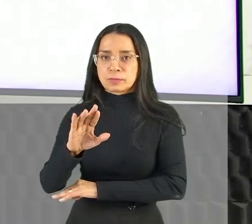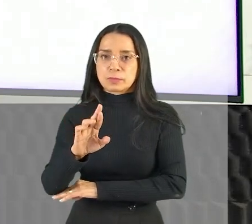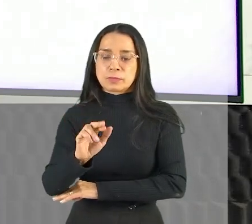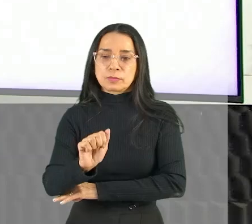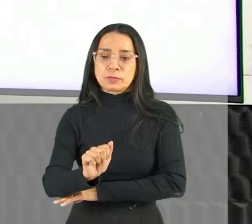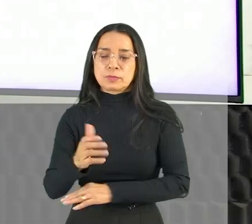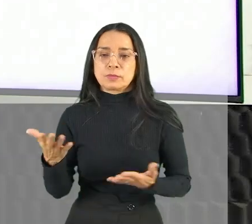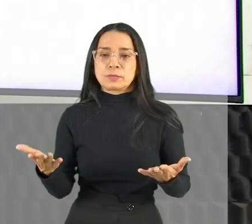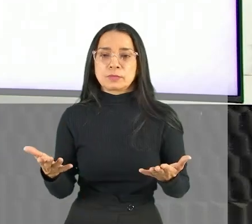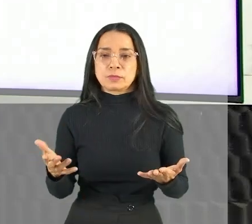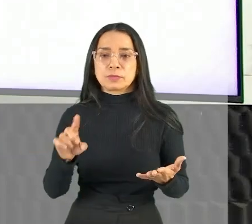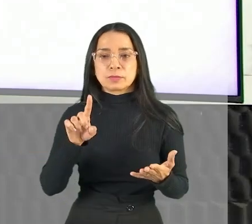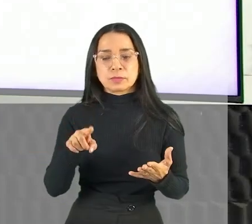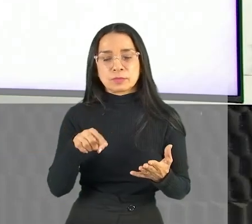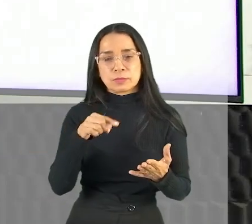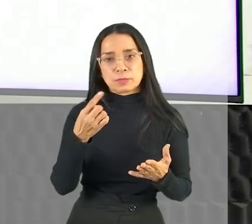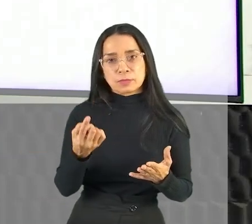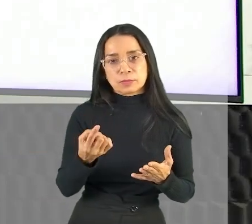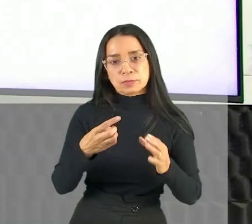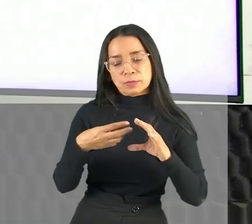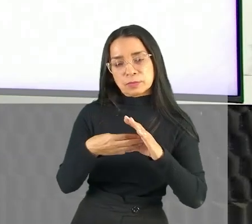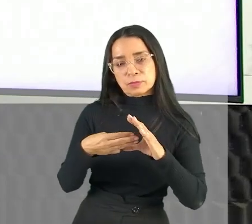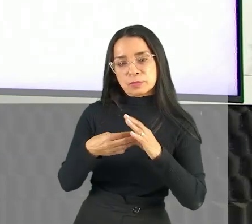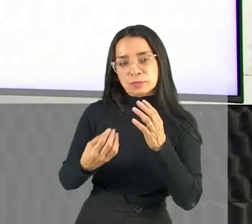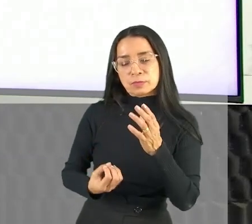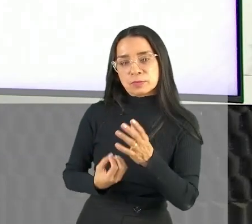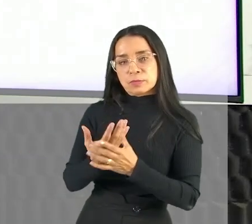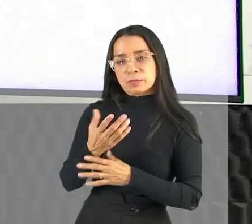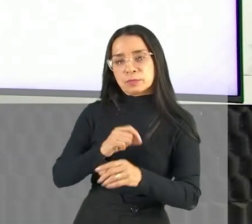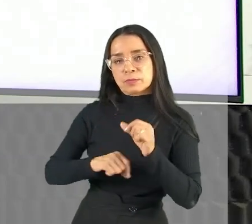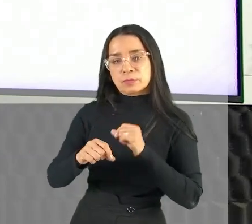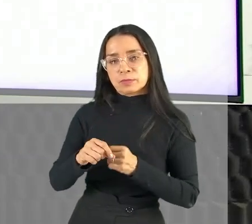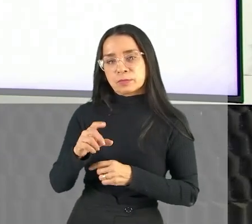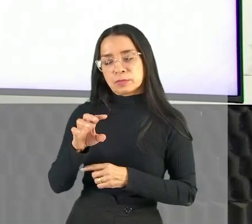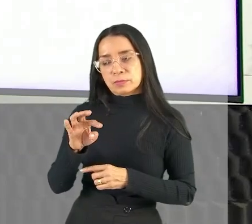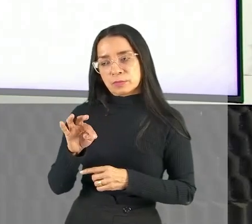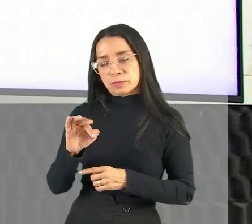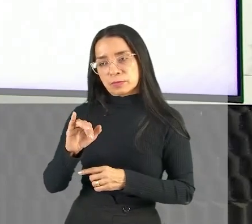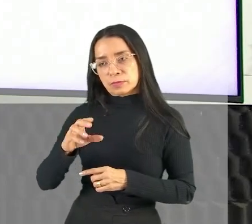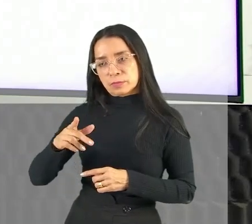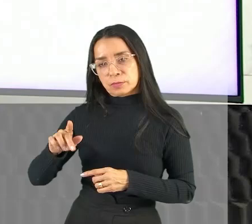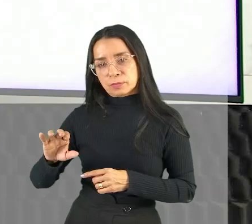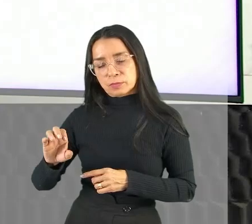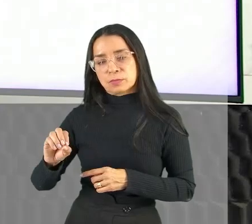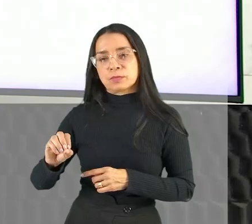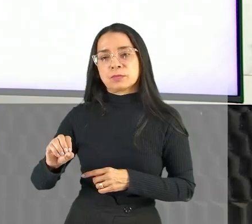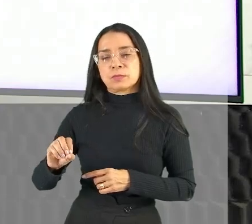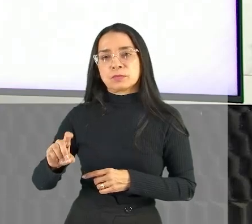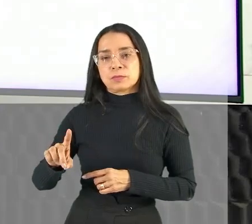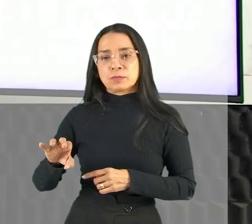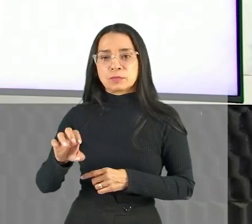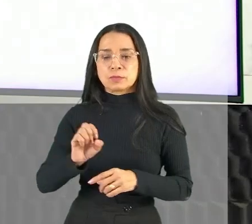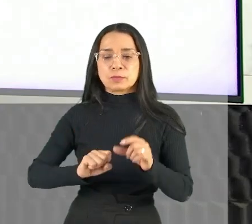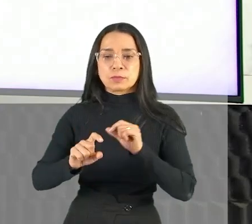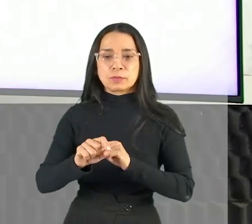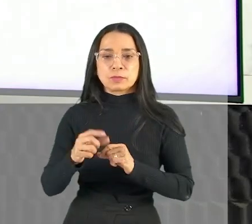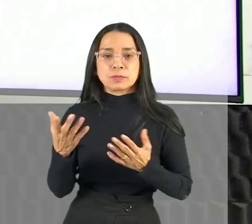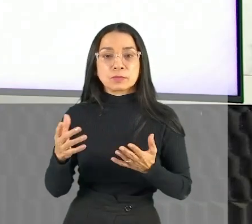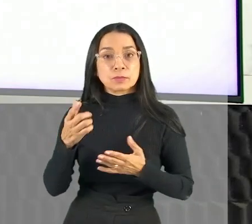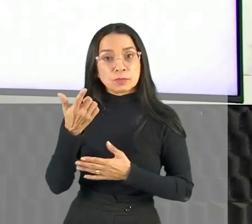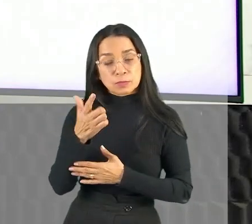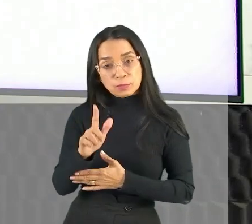estar triploides e vai ter células que elas vão estar haploides, que geralmente são os gametas, né?